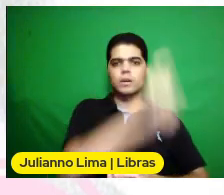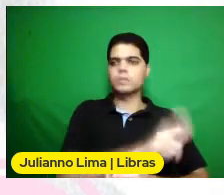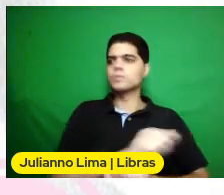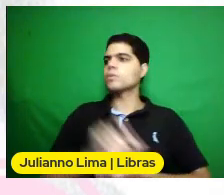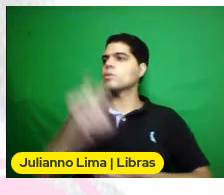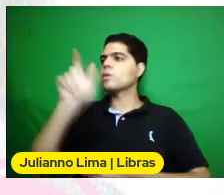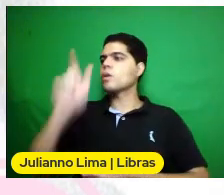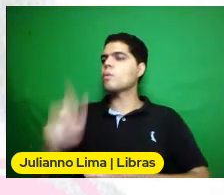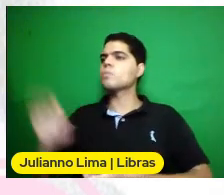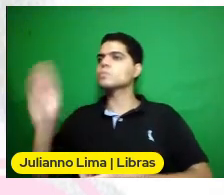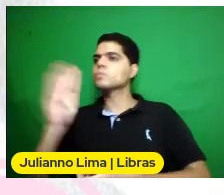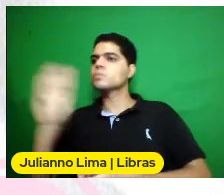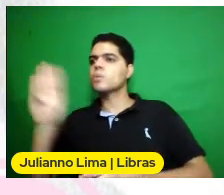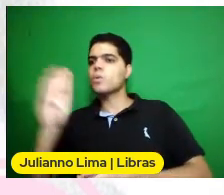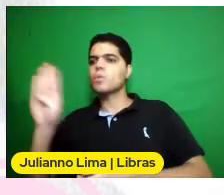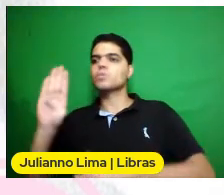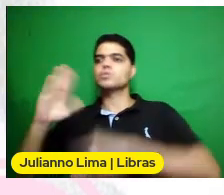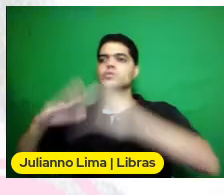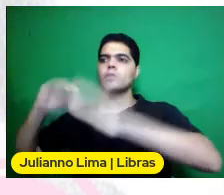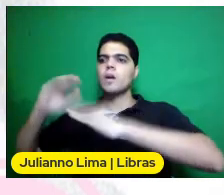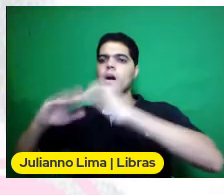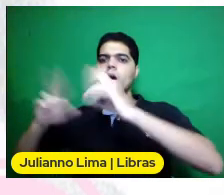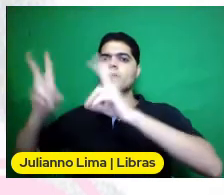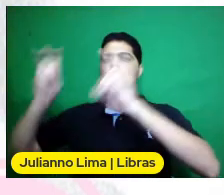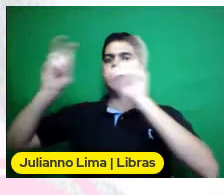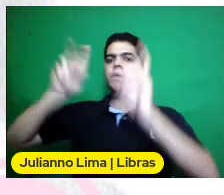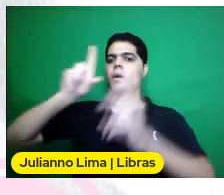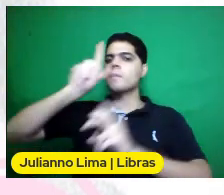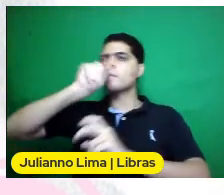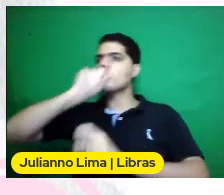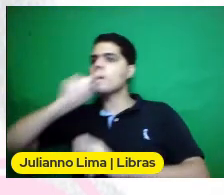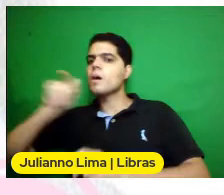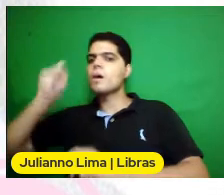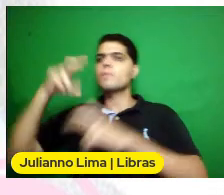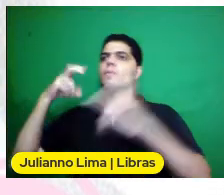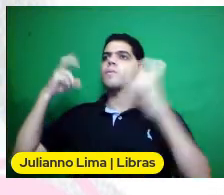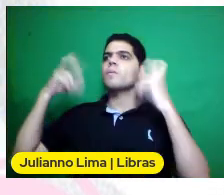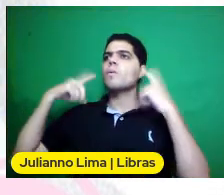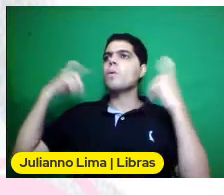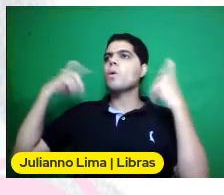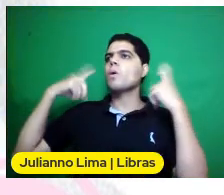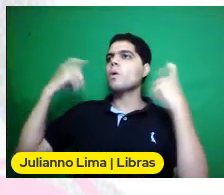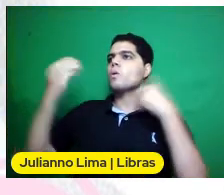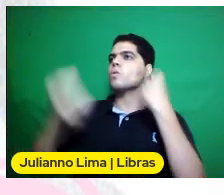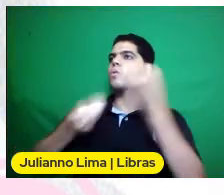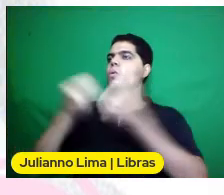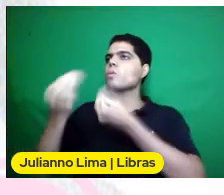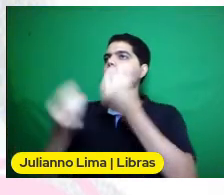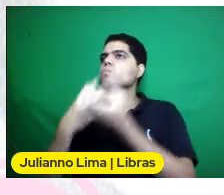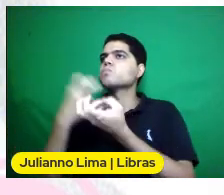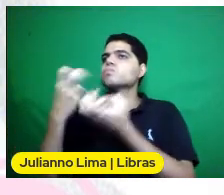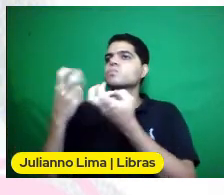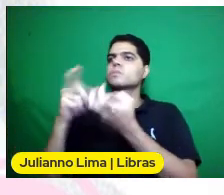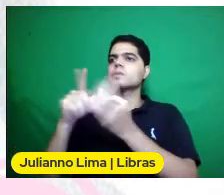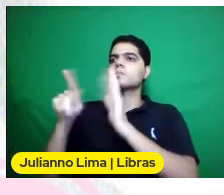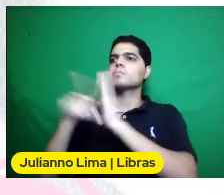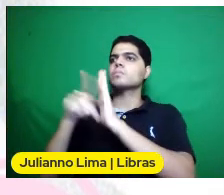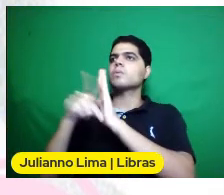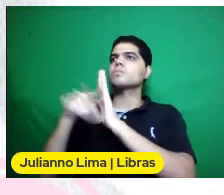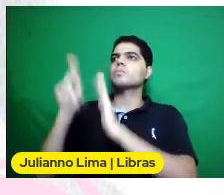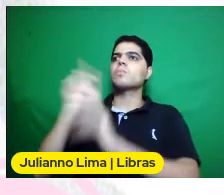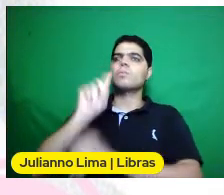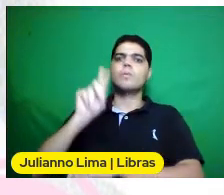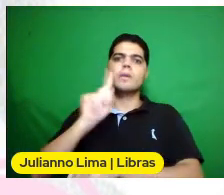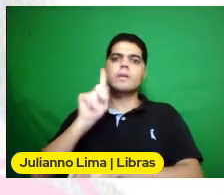entende de pássaros, é o canto do pássaro que eu vou colocar, que não é um canto de um pássaro norte-americano, europeu, mas